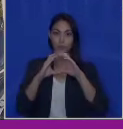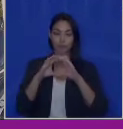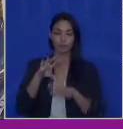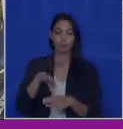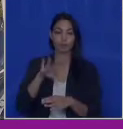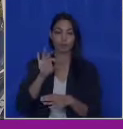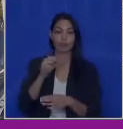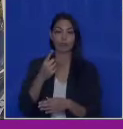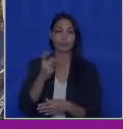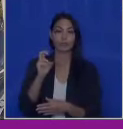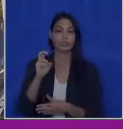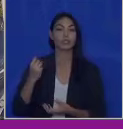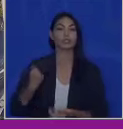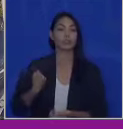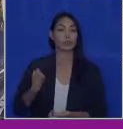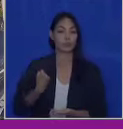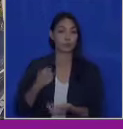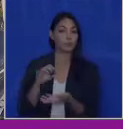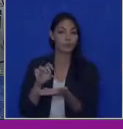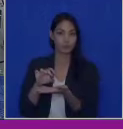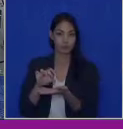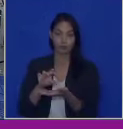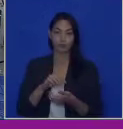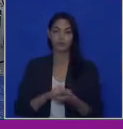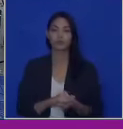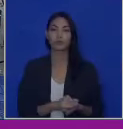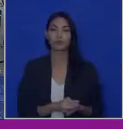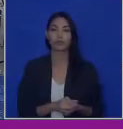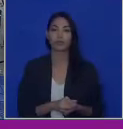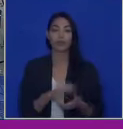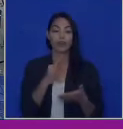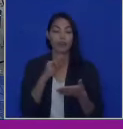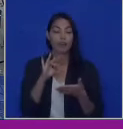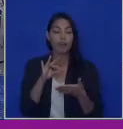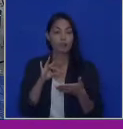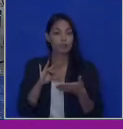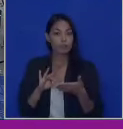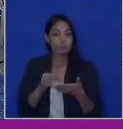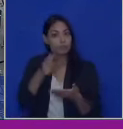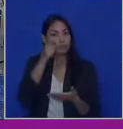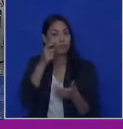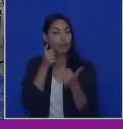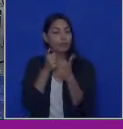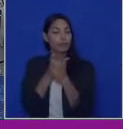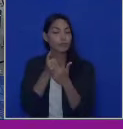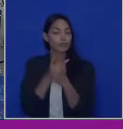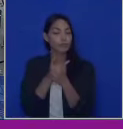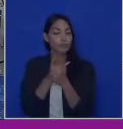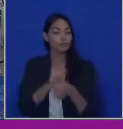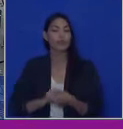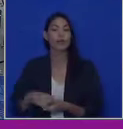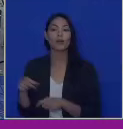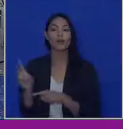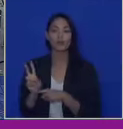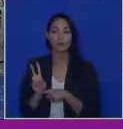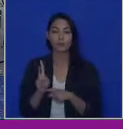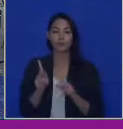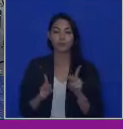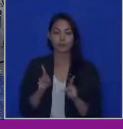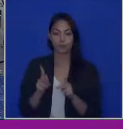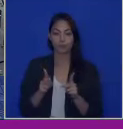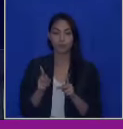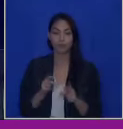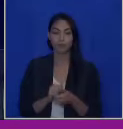dele sortearemos as 15 dezenas da Loto Fácil. E para conferir de perto cada detalhe do nosso sorteio, eu conto com a presença de